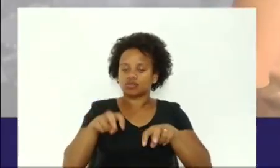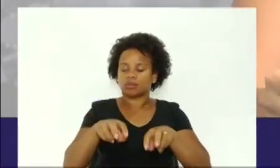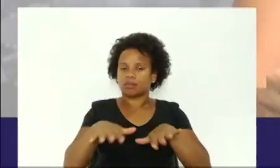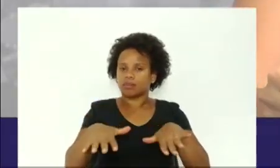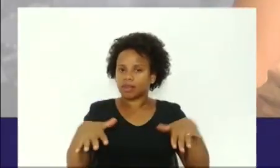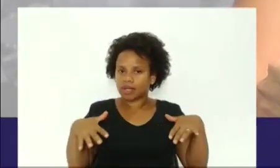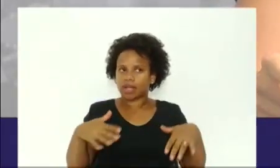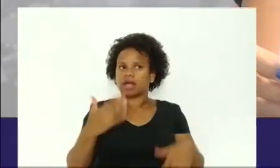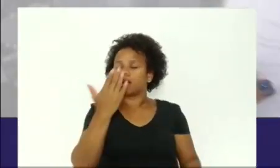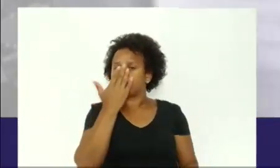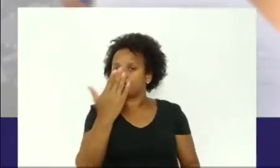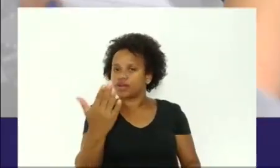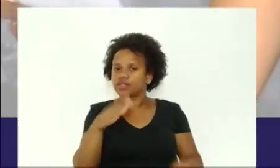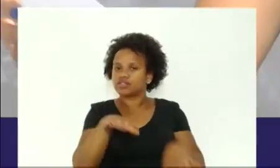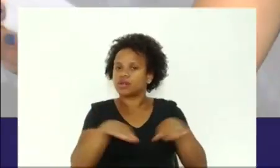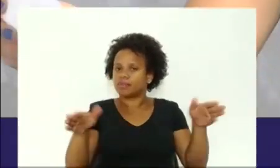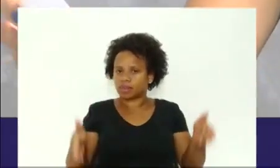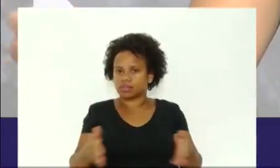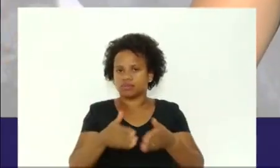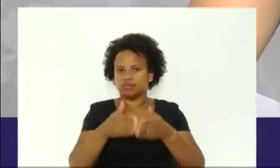frente da mesa, tá?